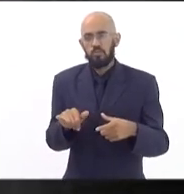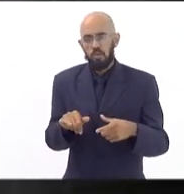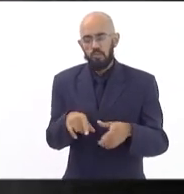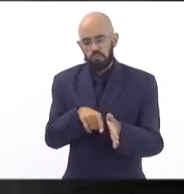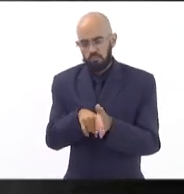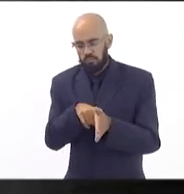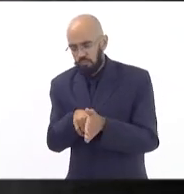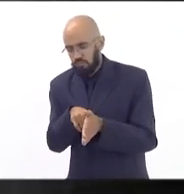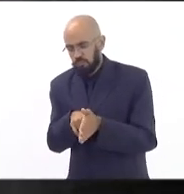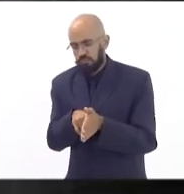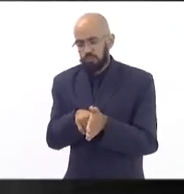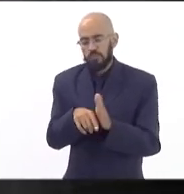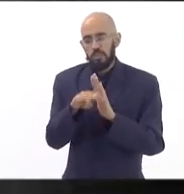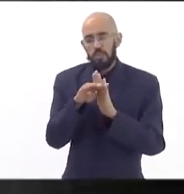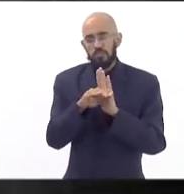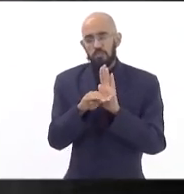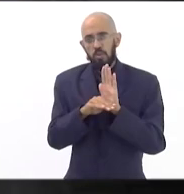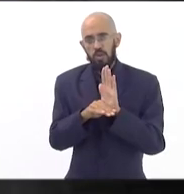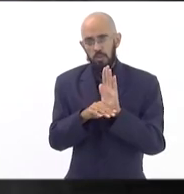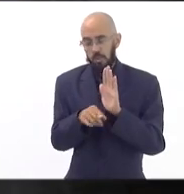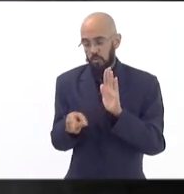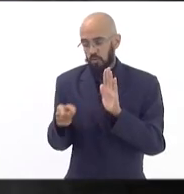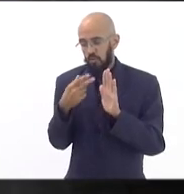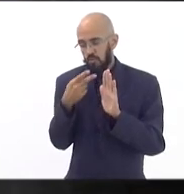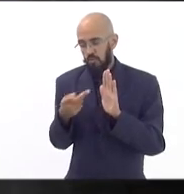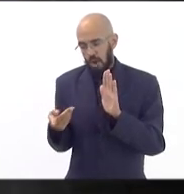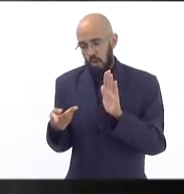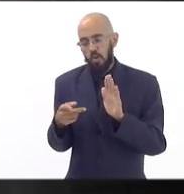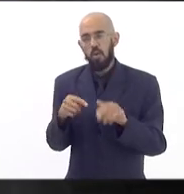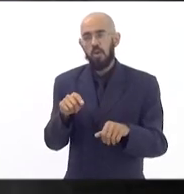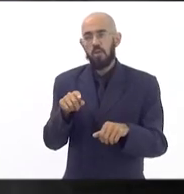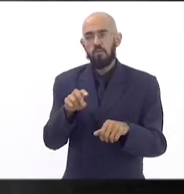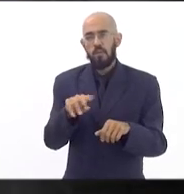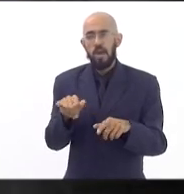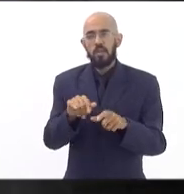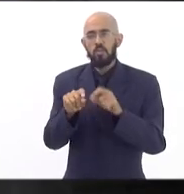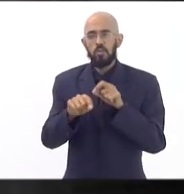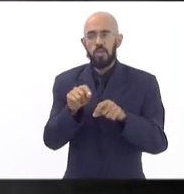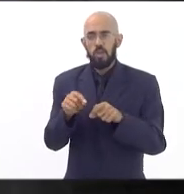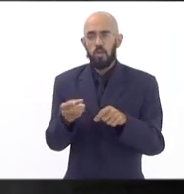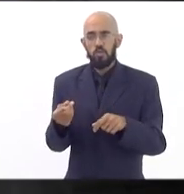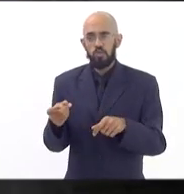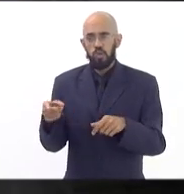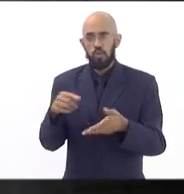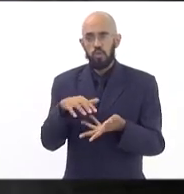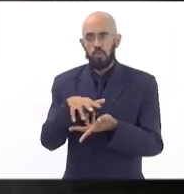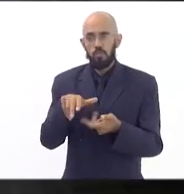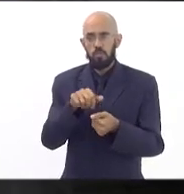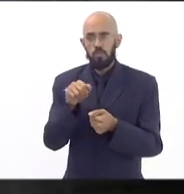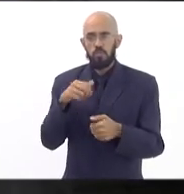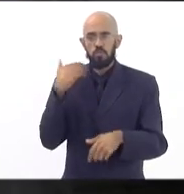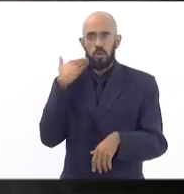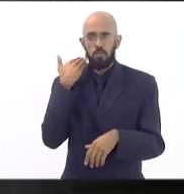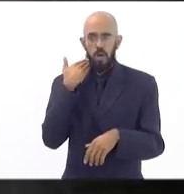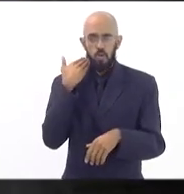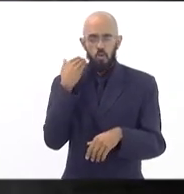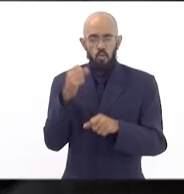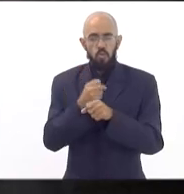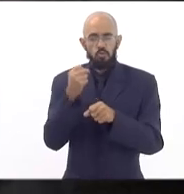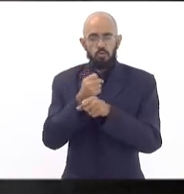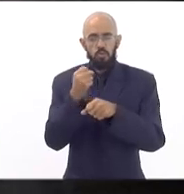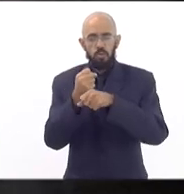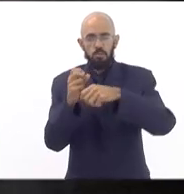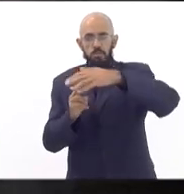esse programa aqui o seu referiam que realmente existe é irá ou recursos olhando o Banco Mundial construir passarelas